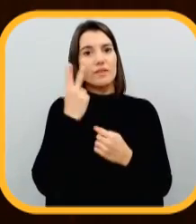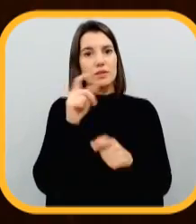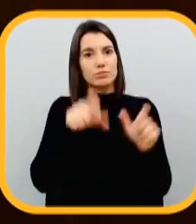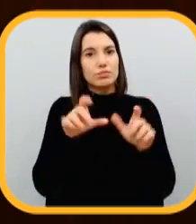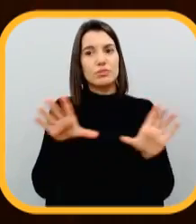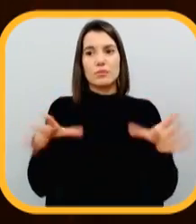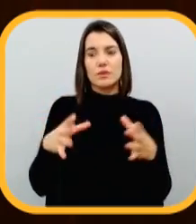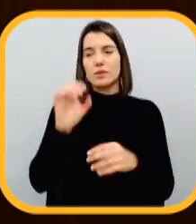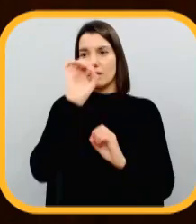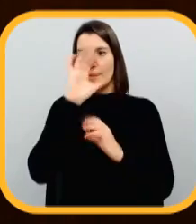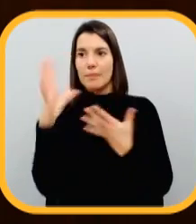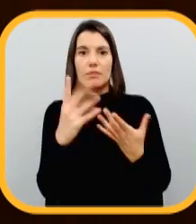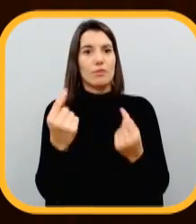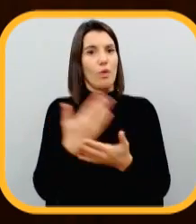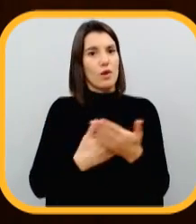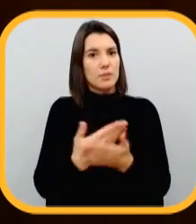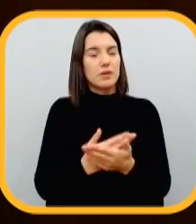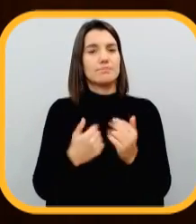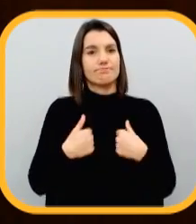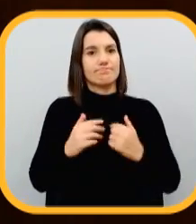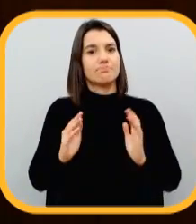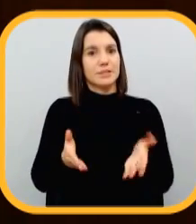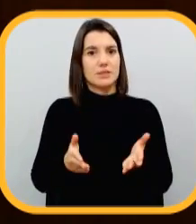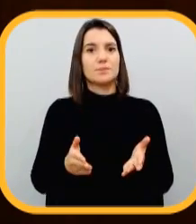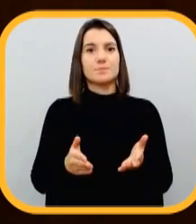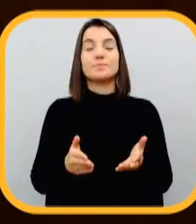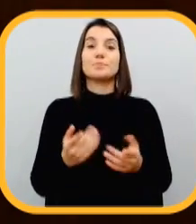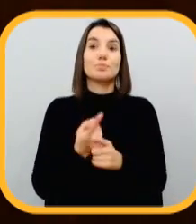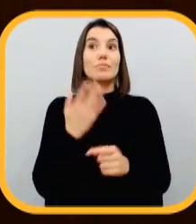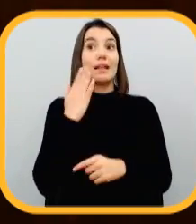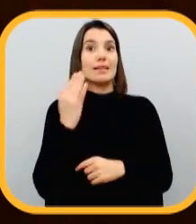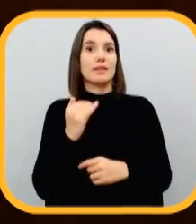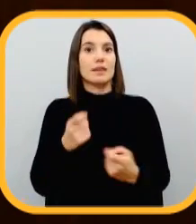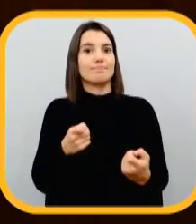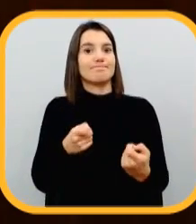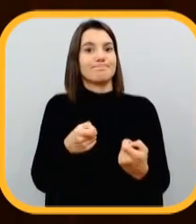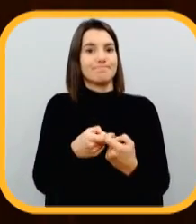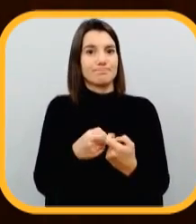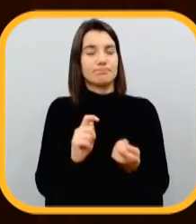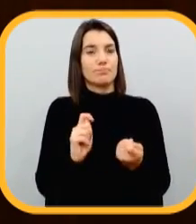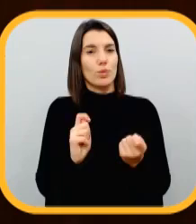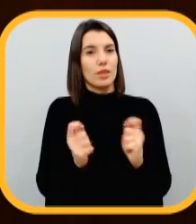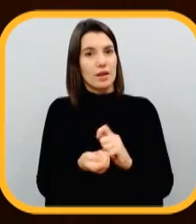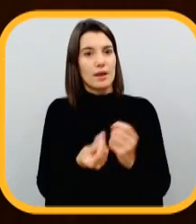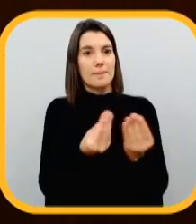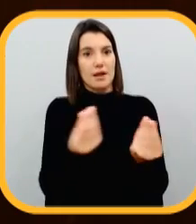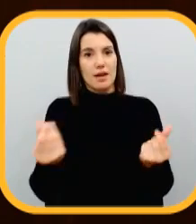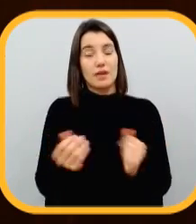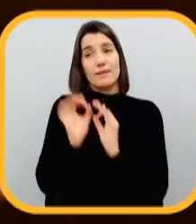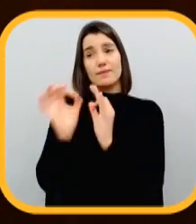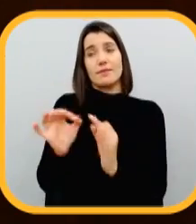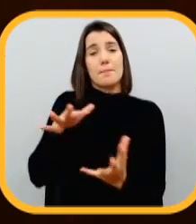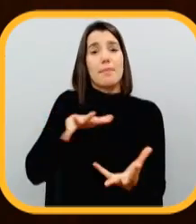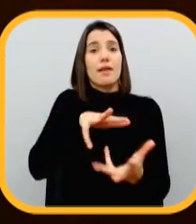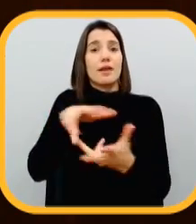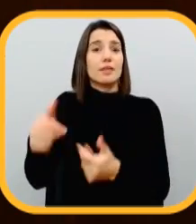pessoas, nas comunidades, no ambiente, na economia, para tentarem conseguir modificar comportamentos em